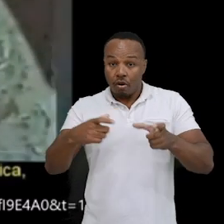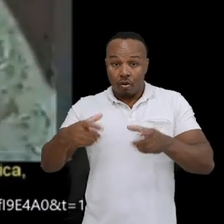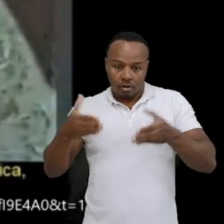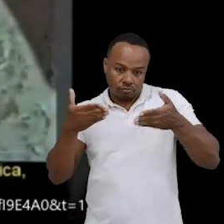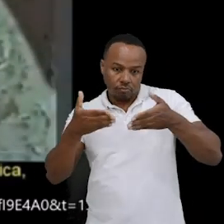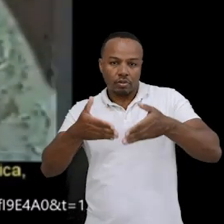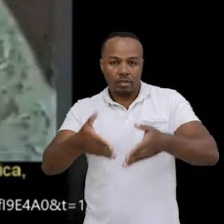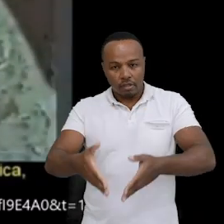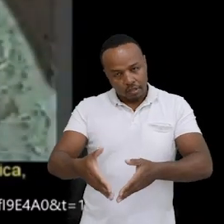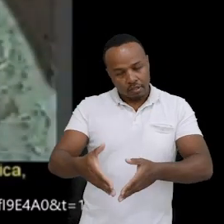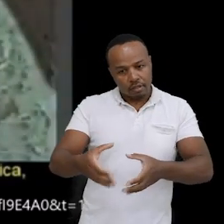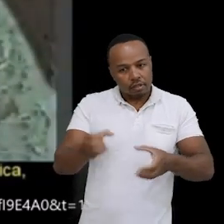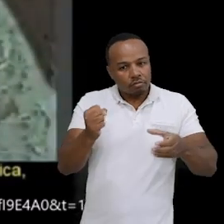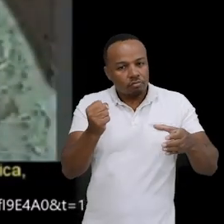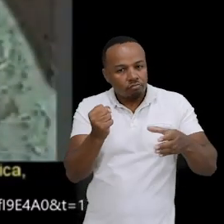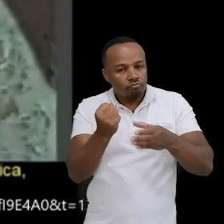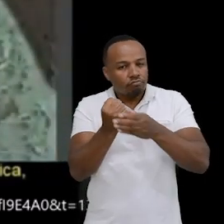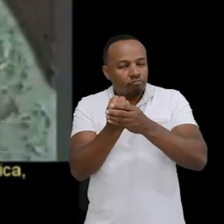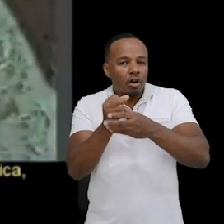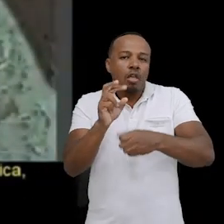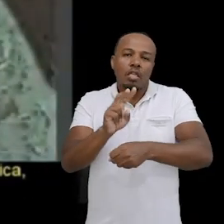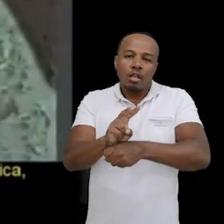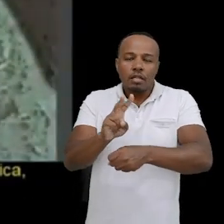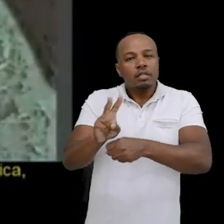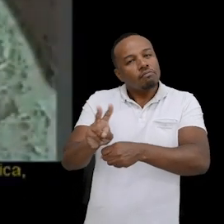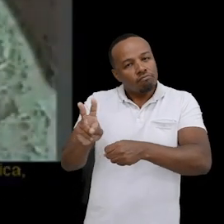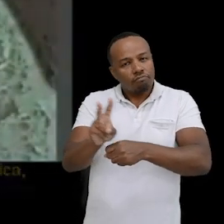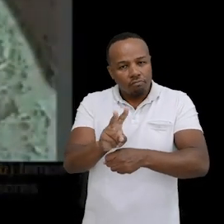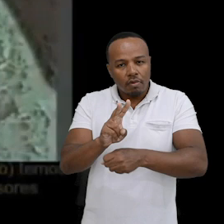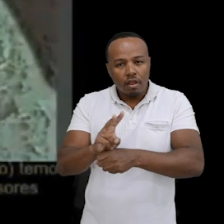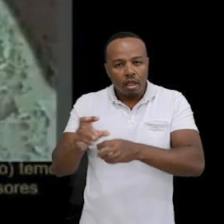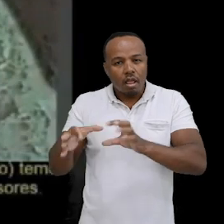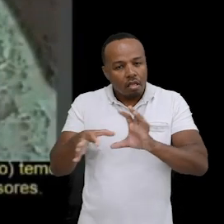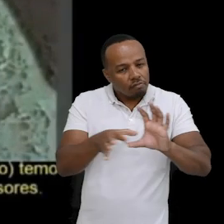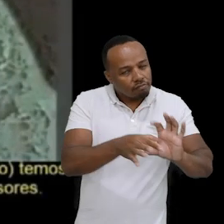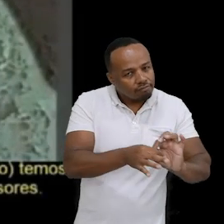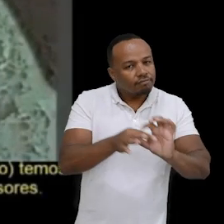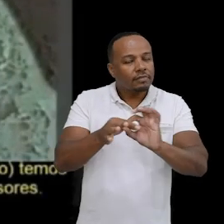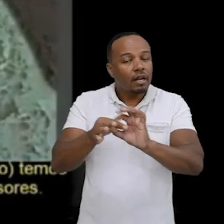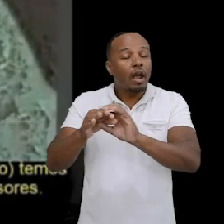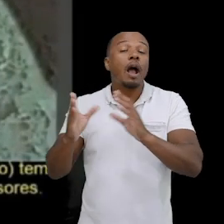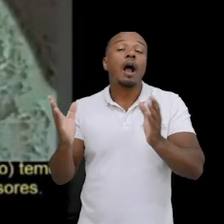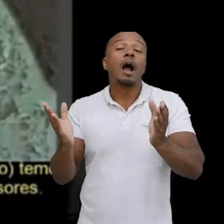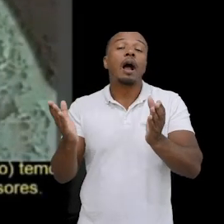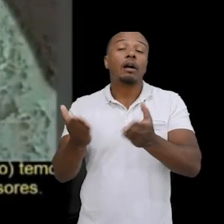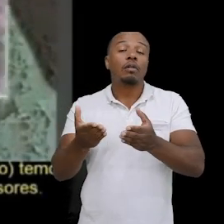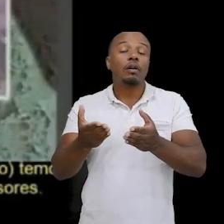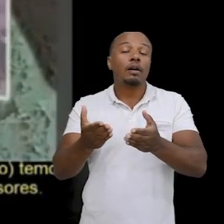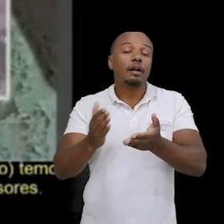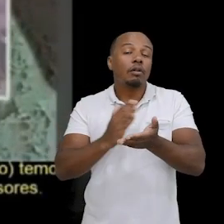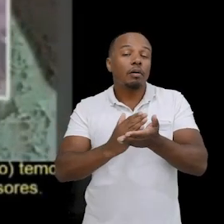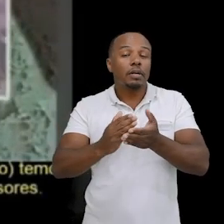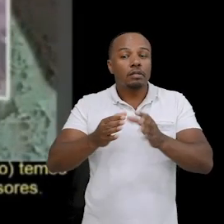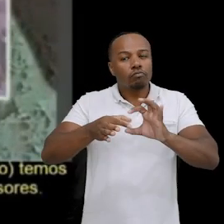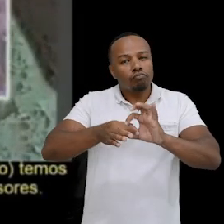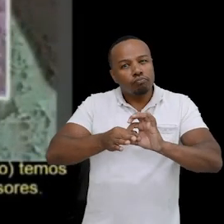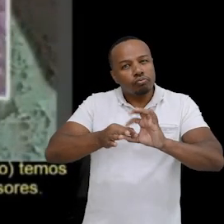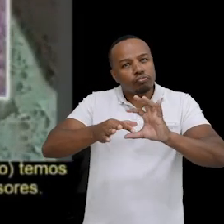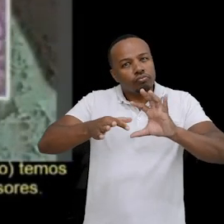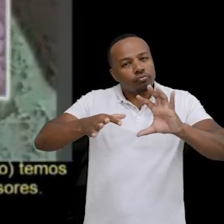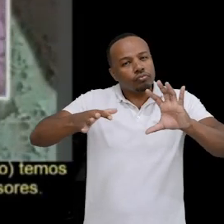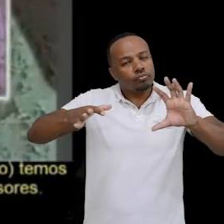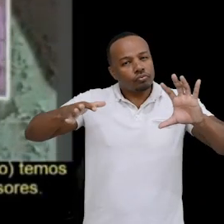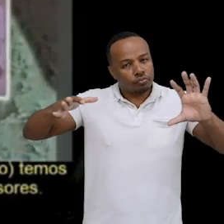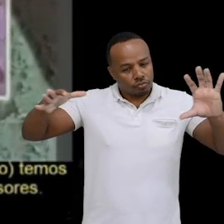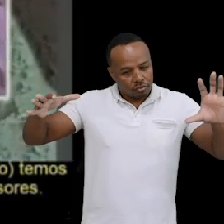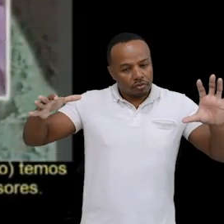locais específicos e estão se protegendo e se aperfeiçoando como unidades através da mielinização. Agora,